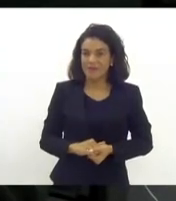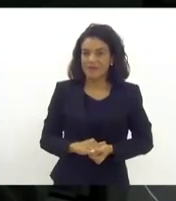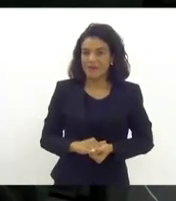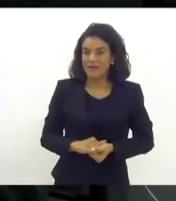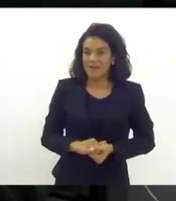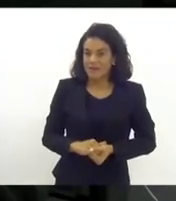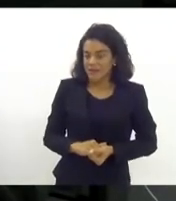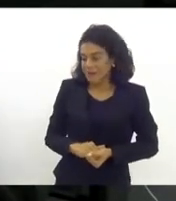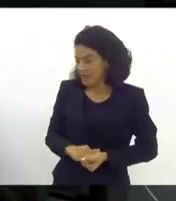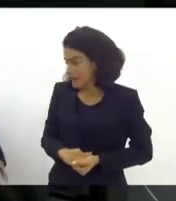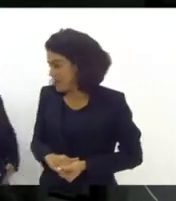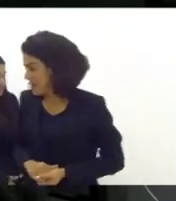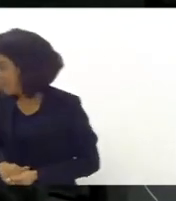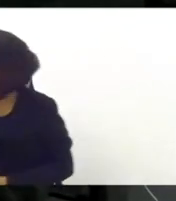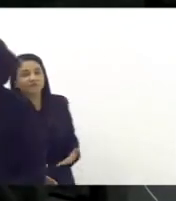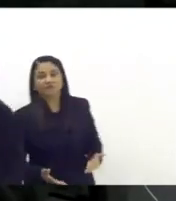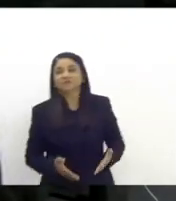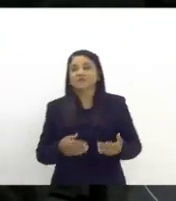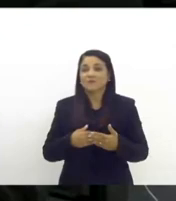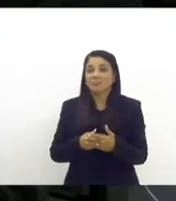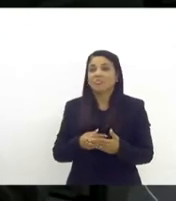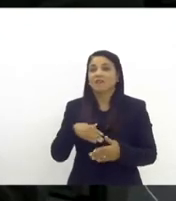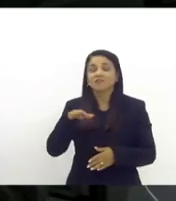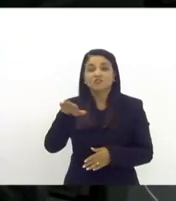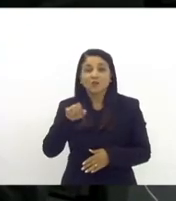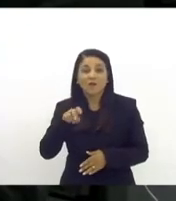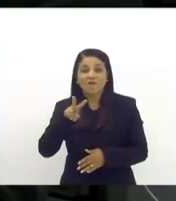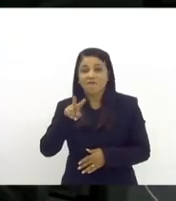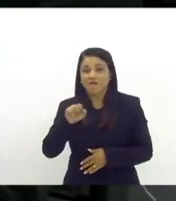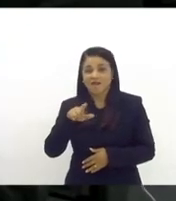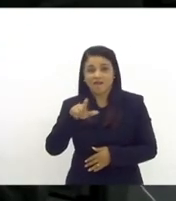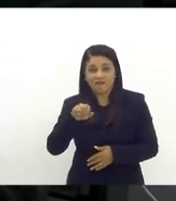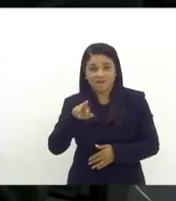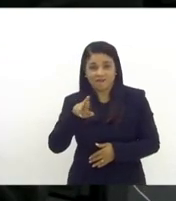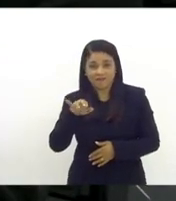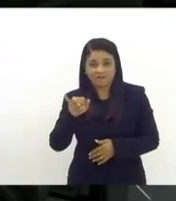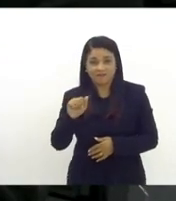Obrigada Rita chamava Valéria